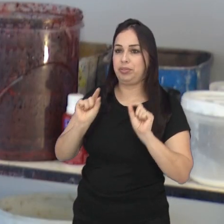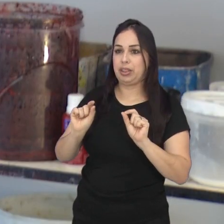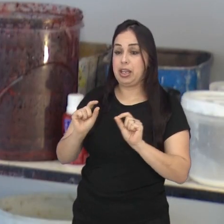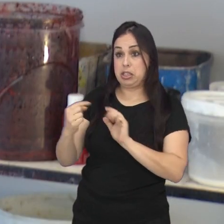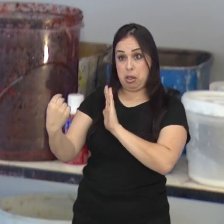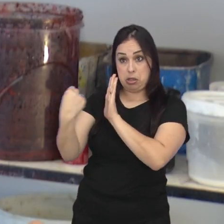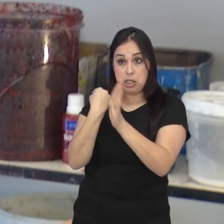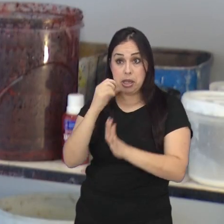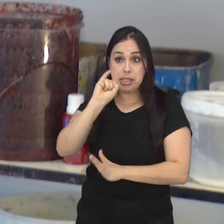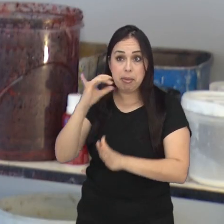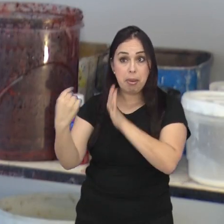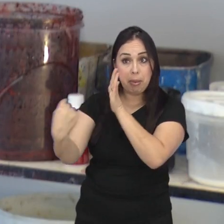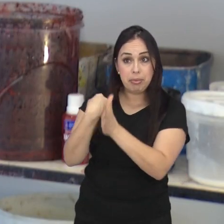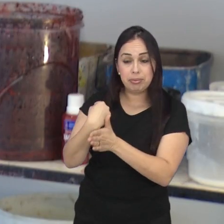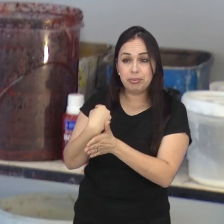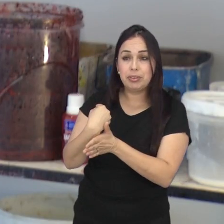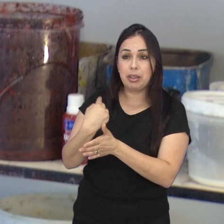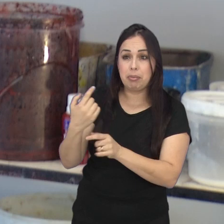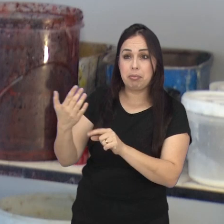que se você me perguntar